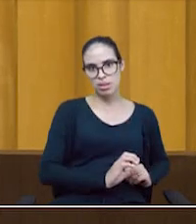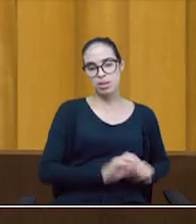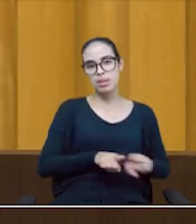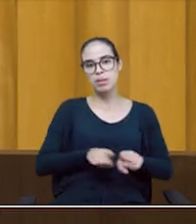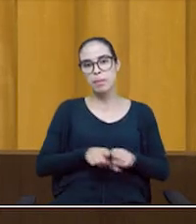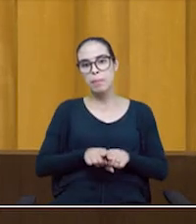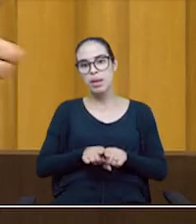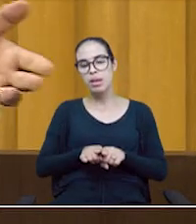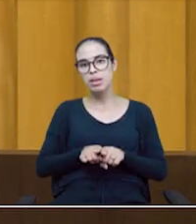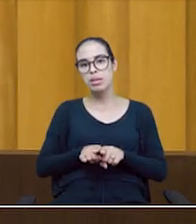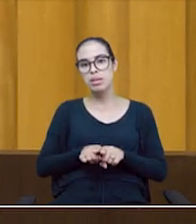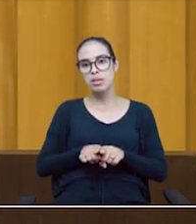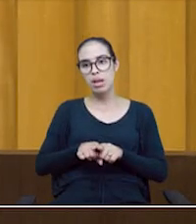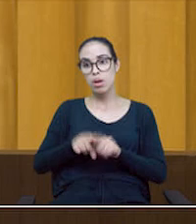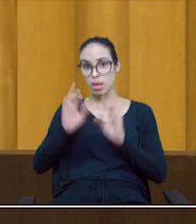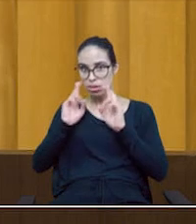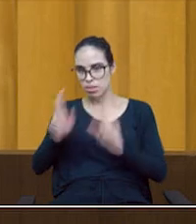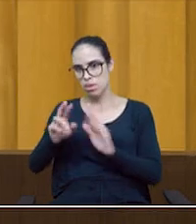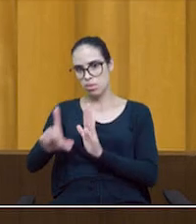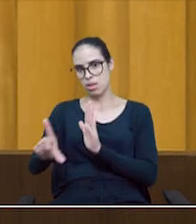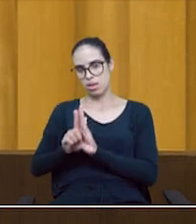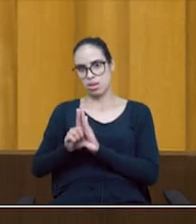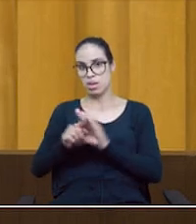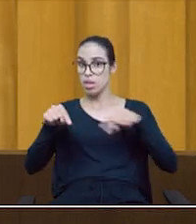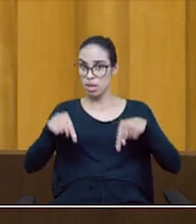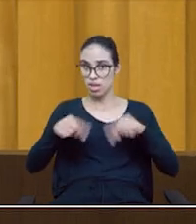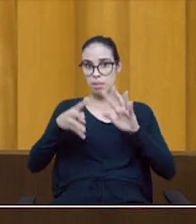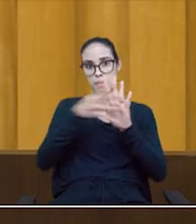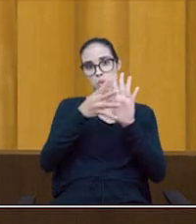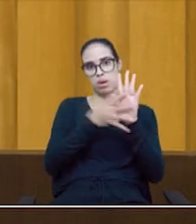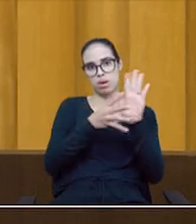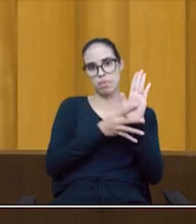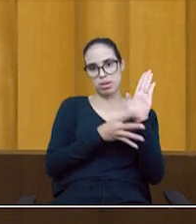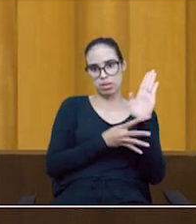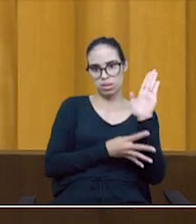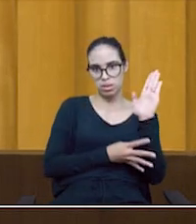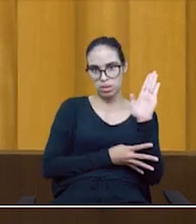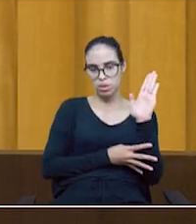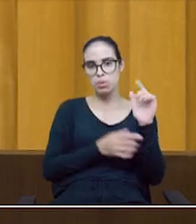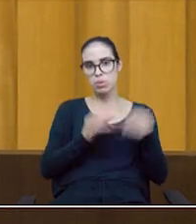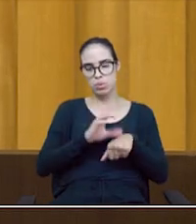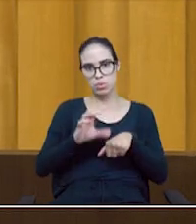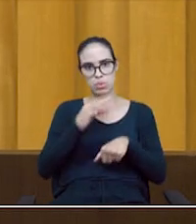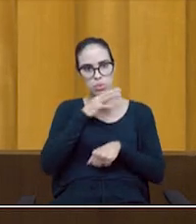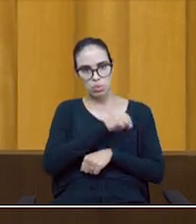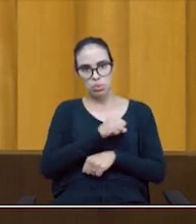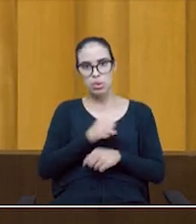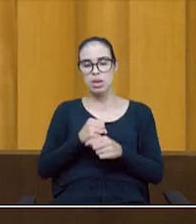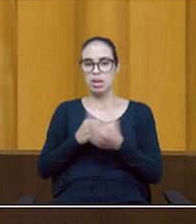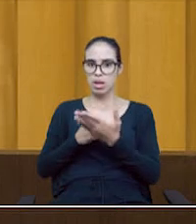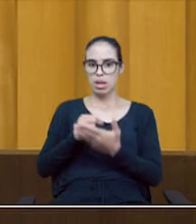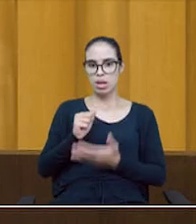E a programação do curso que foi aqui, o que agora se conclui, elaborada pela Enamat com